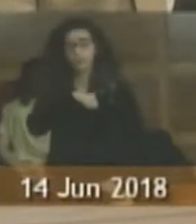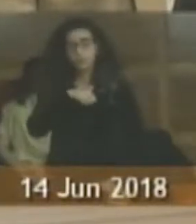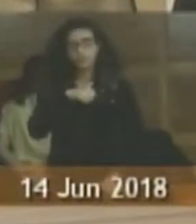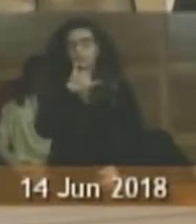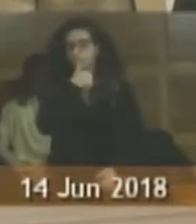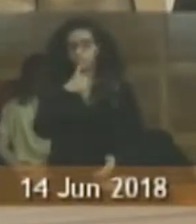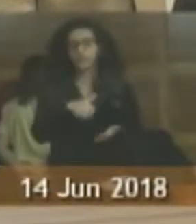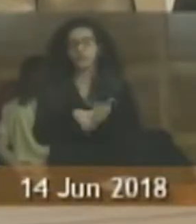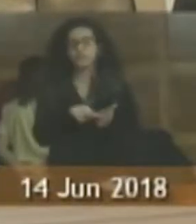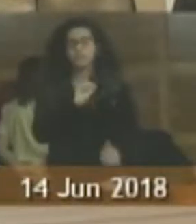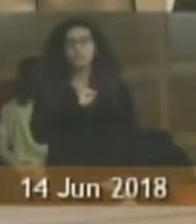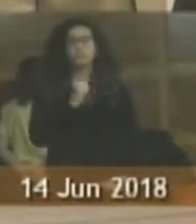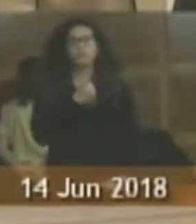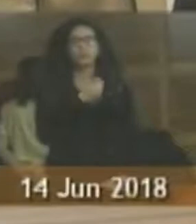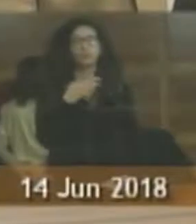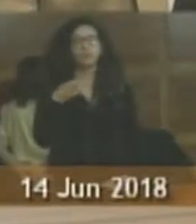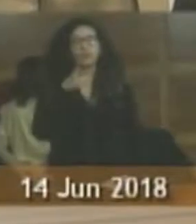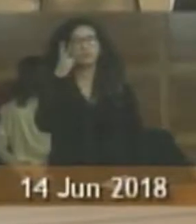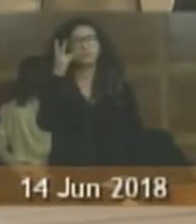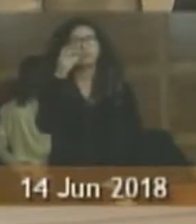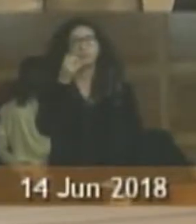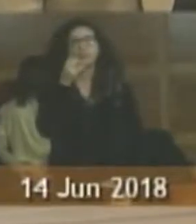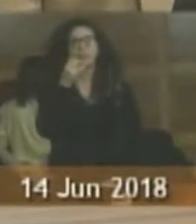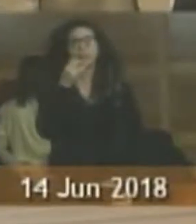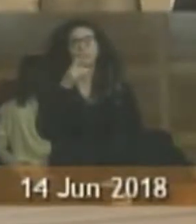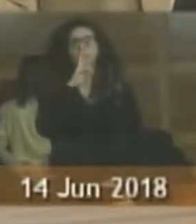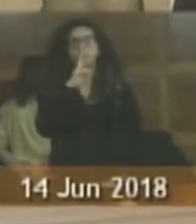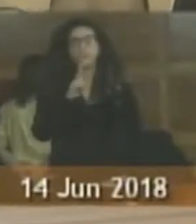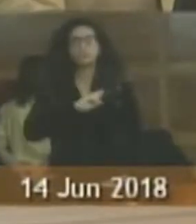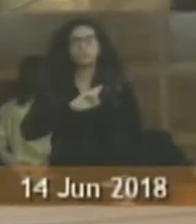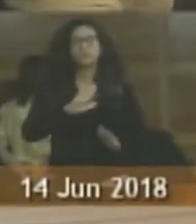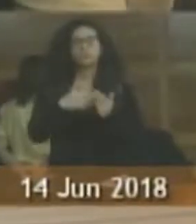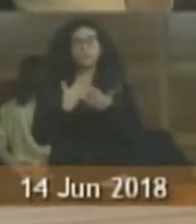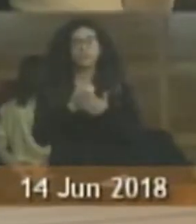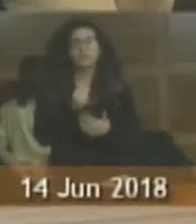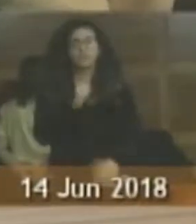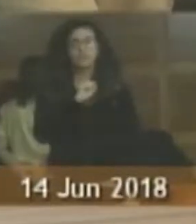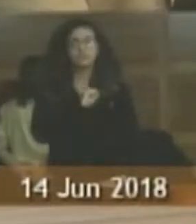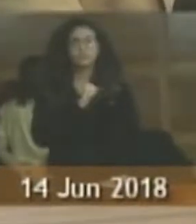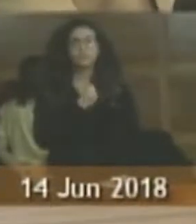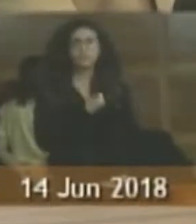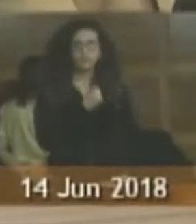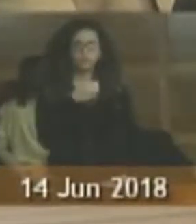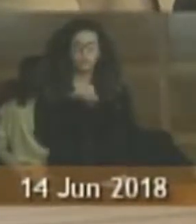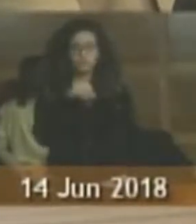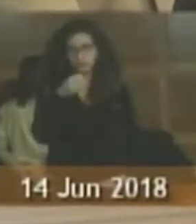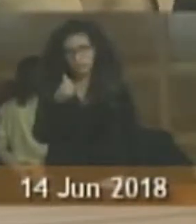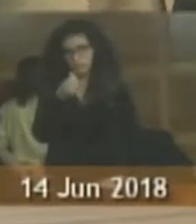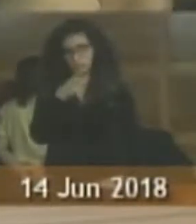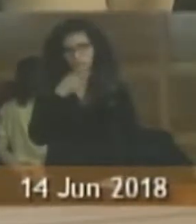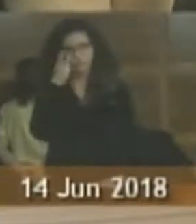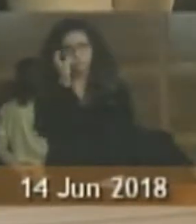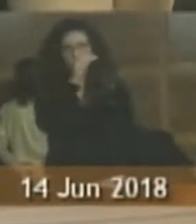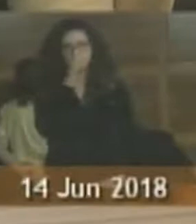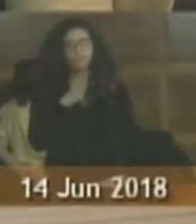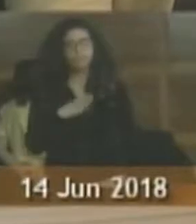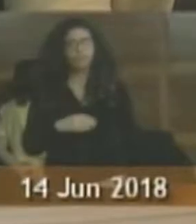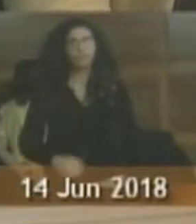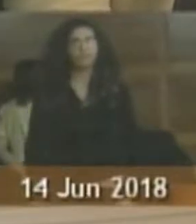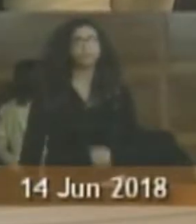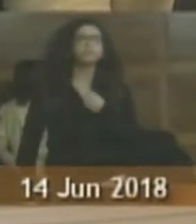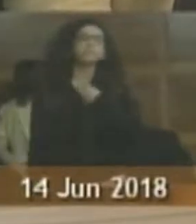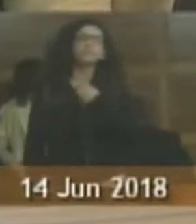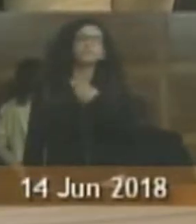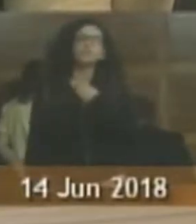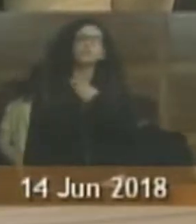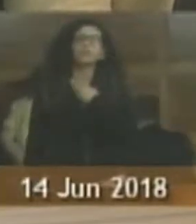número 14. Autor, Nete Angra. Descrição. Em resposta ao requerimento número 196 de 2018, de autoria da